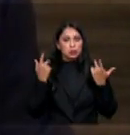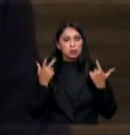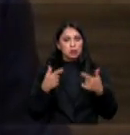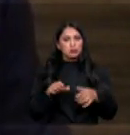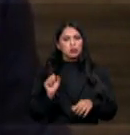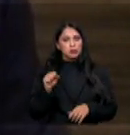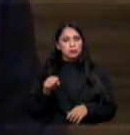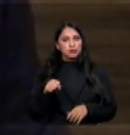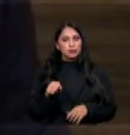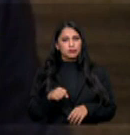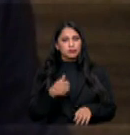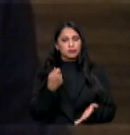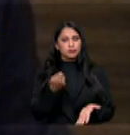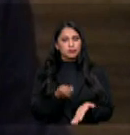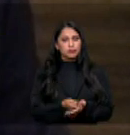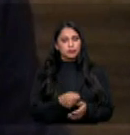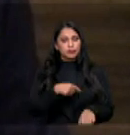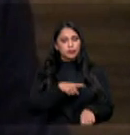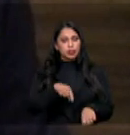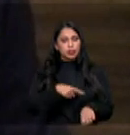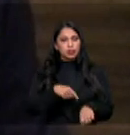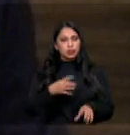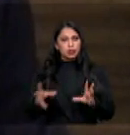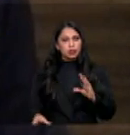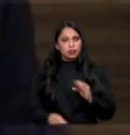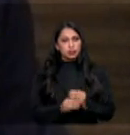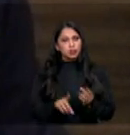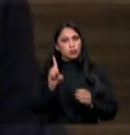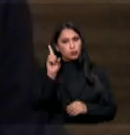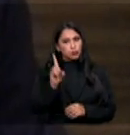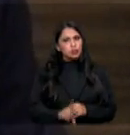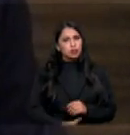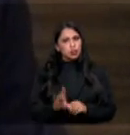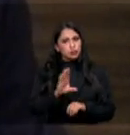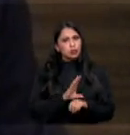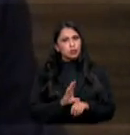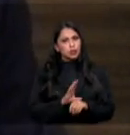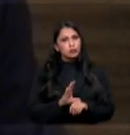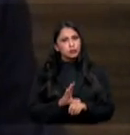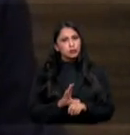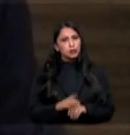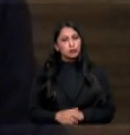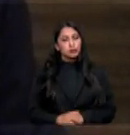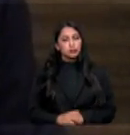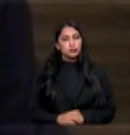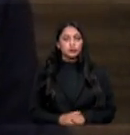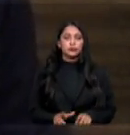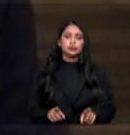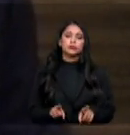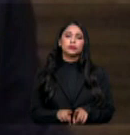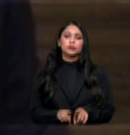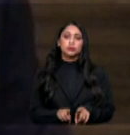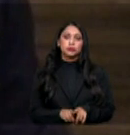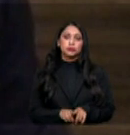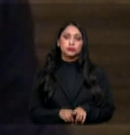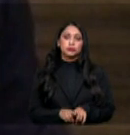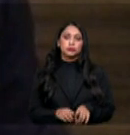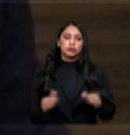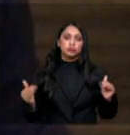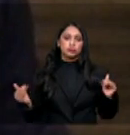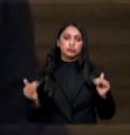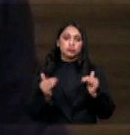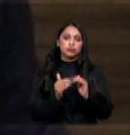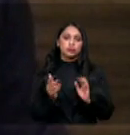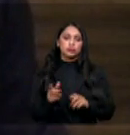o pagamento de horas extras como um direito constitucional. Portanto, em linha do